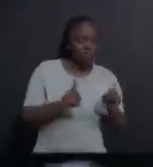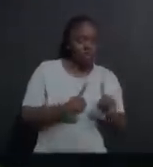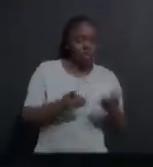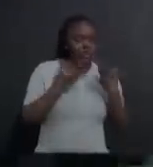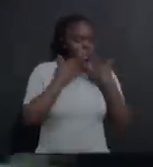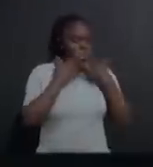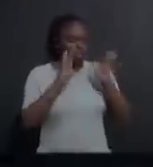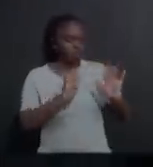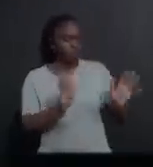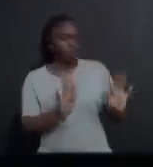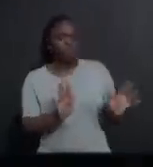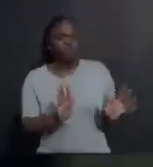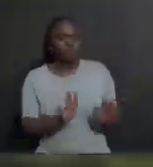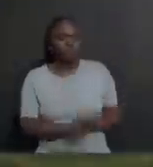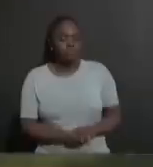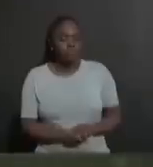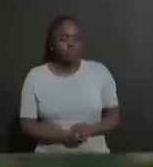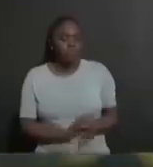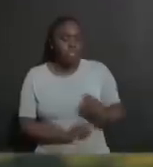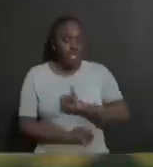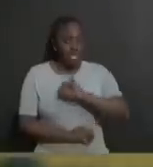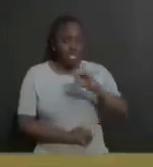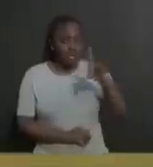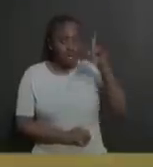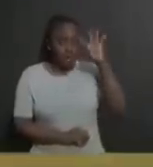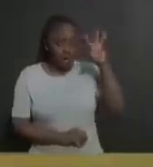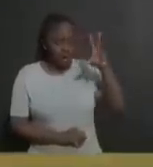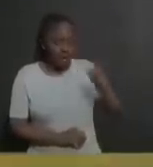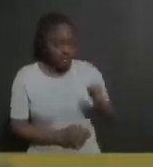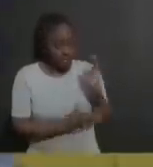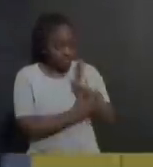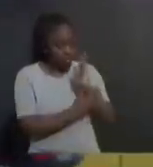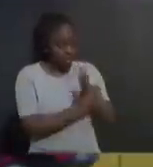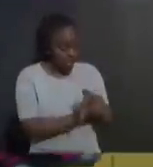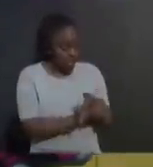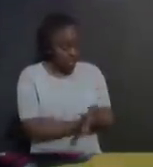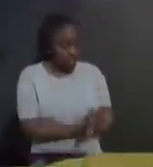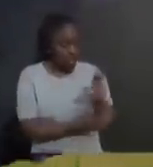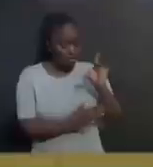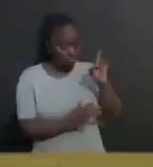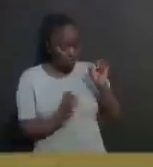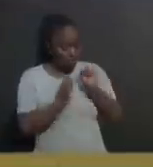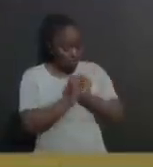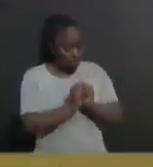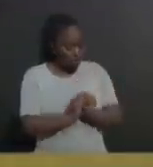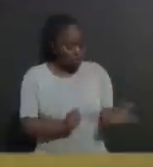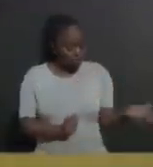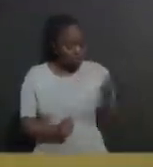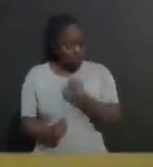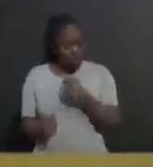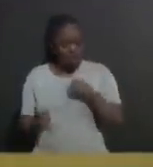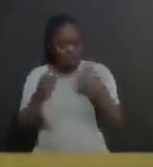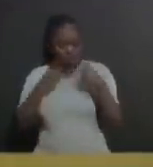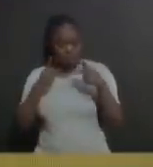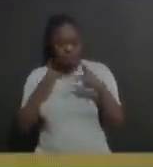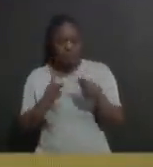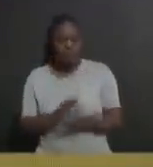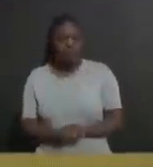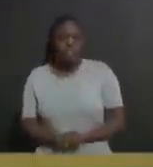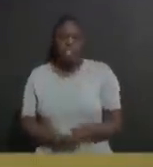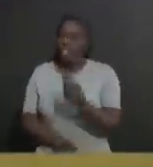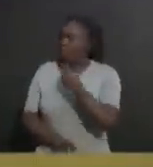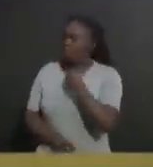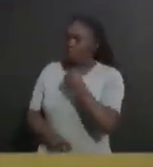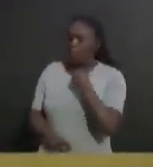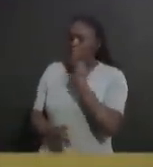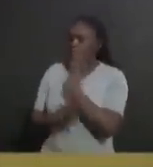Quando ele falou assim, eu falei assim: se o senhor acha que Deus andou no seu táxi, vão comigo ali para dentro da igreja agora, que eu vou pregar. Ele falou assim: não posso, porque esses